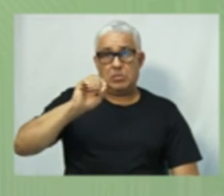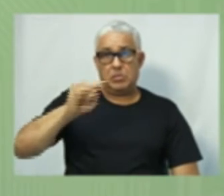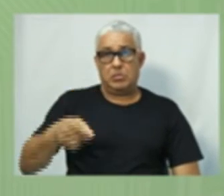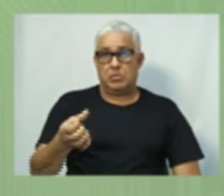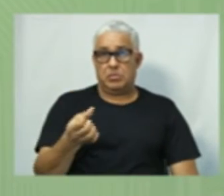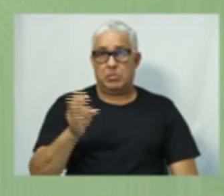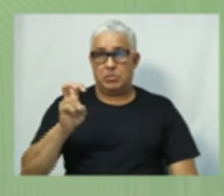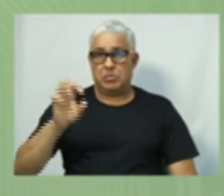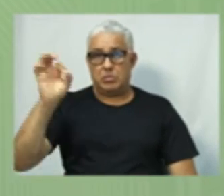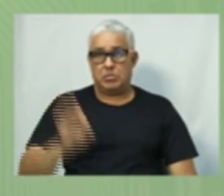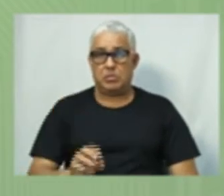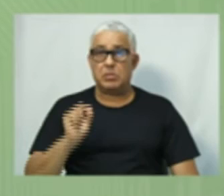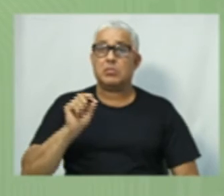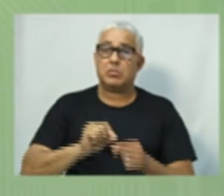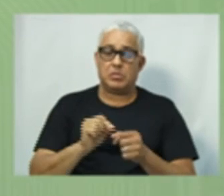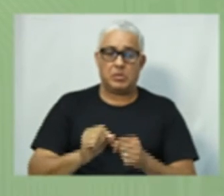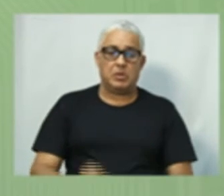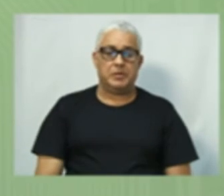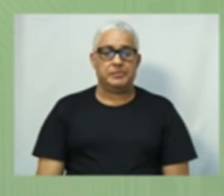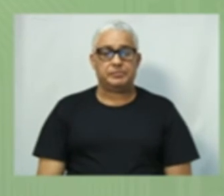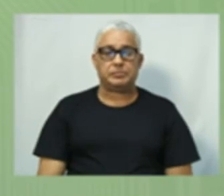0,65. Então o que eu faço?